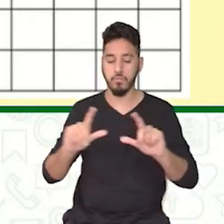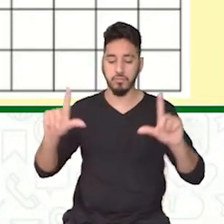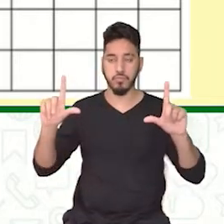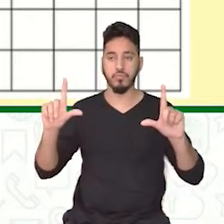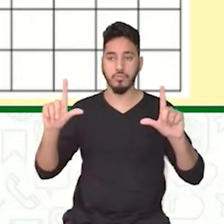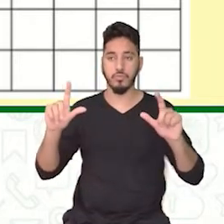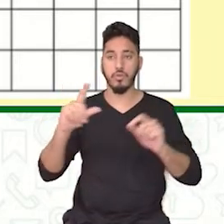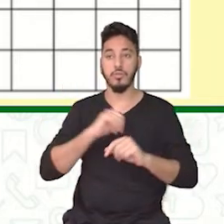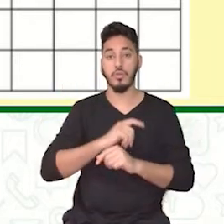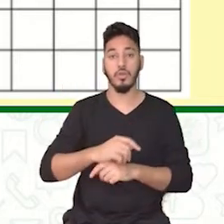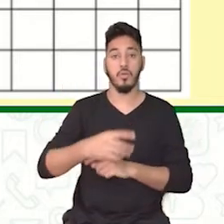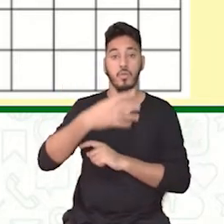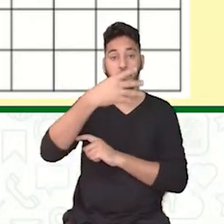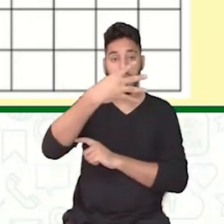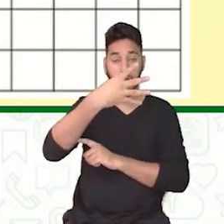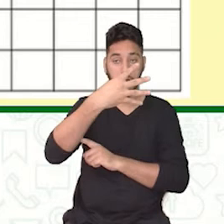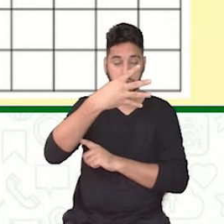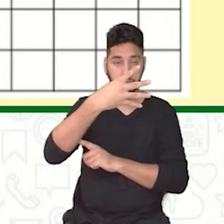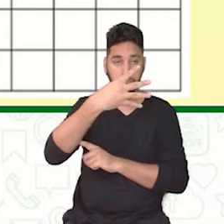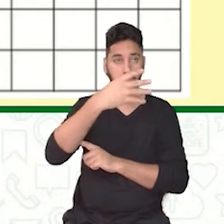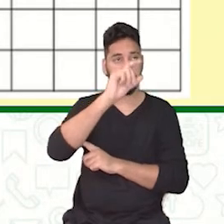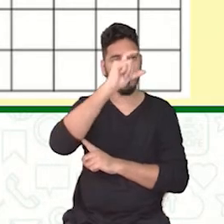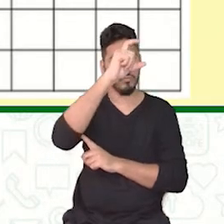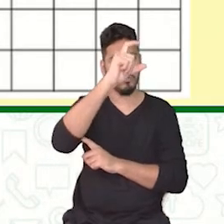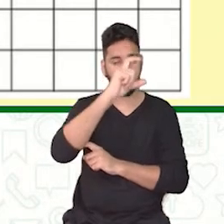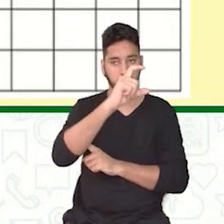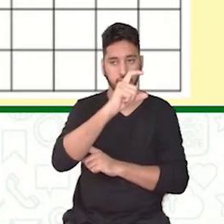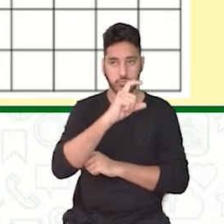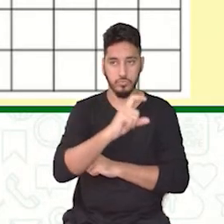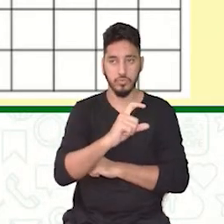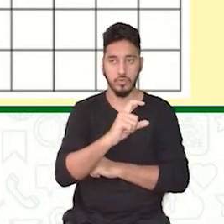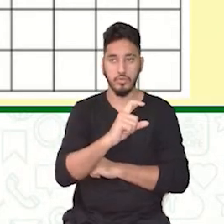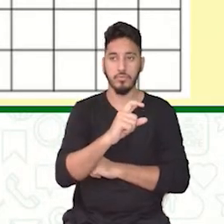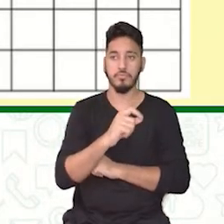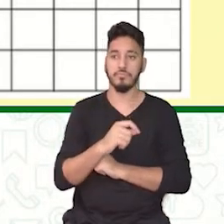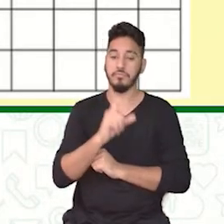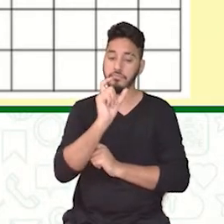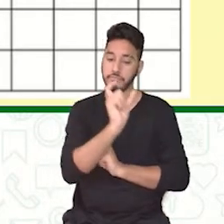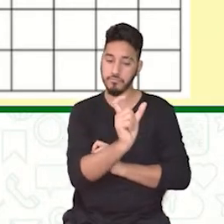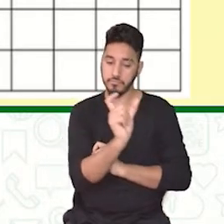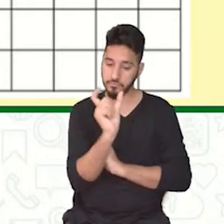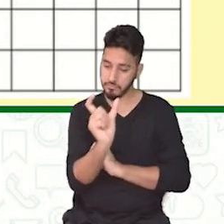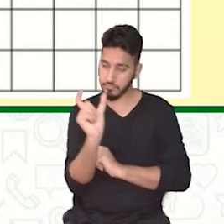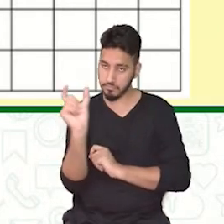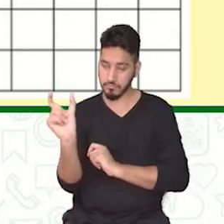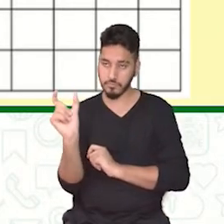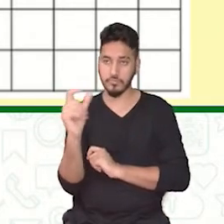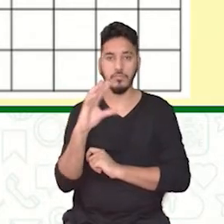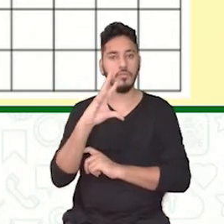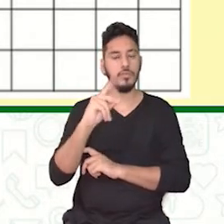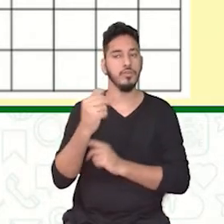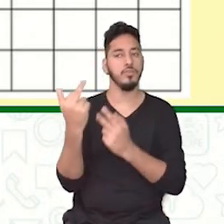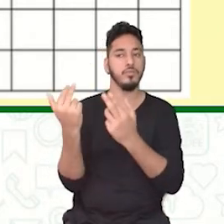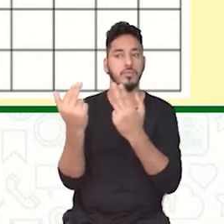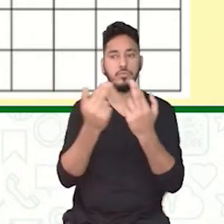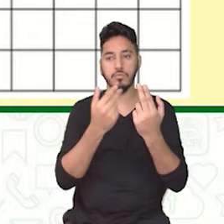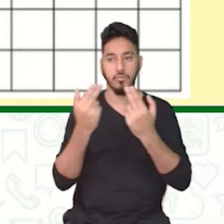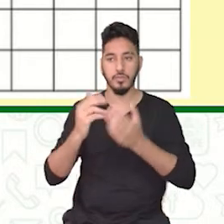tenho 4 metros de cada lado. É um quadrado, né? Todas as medidas são